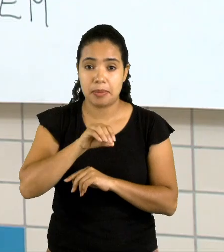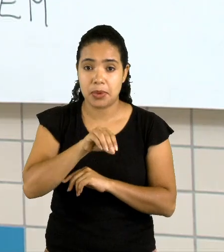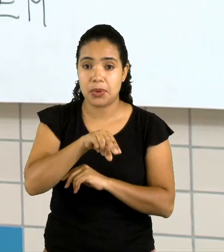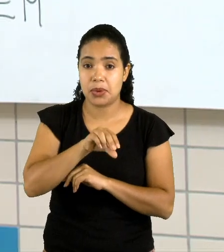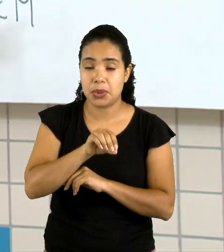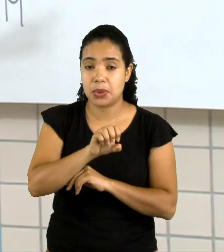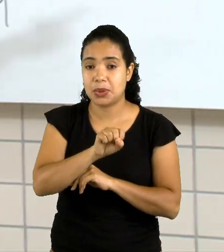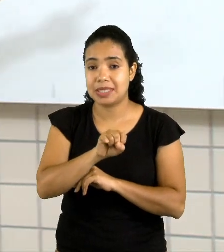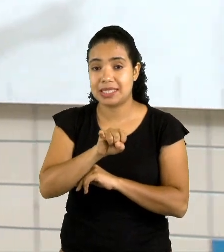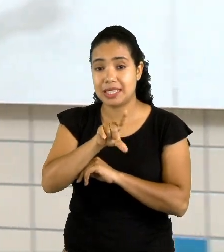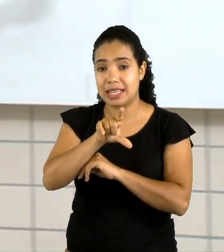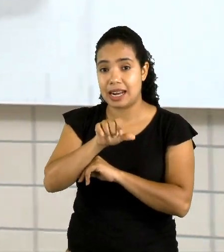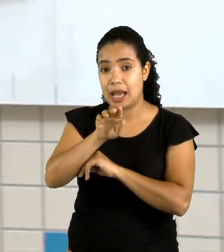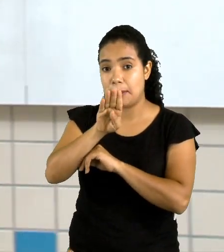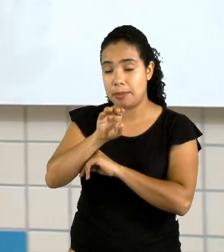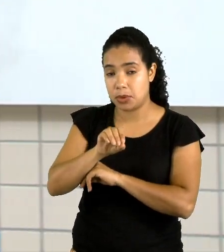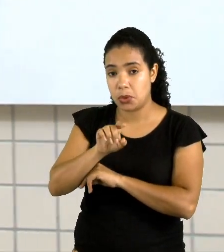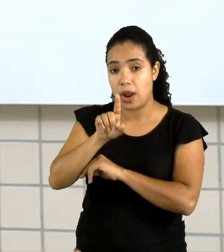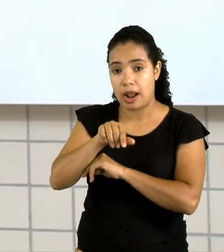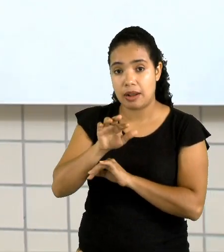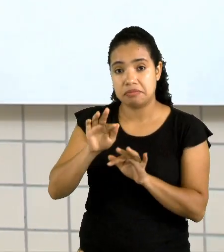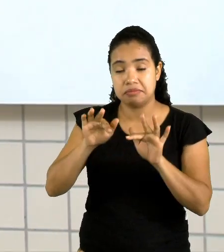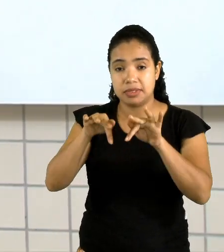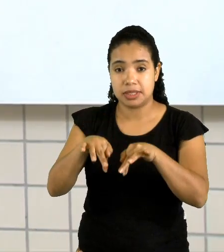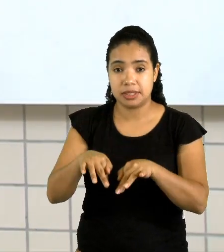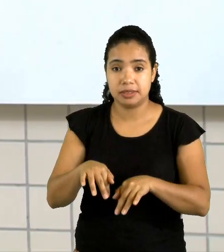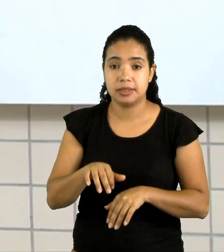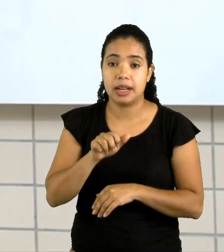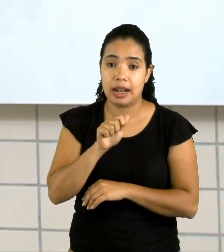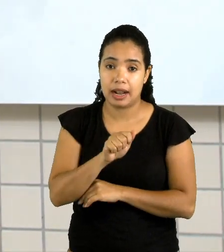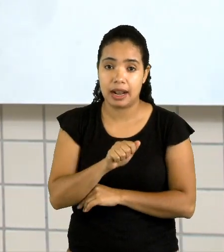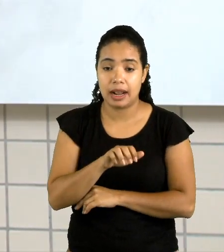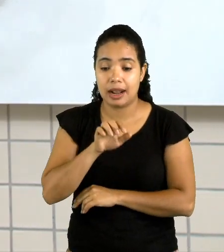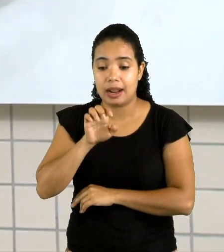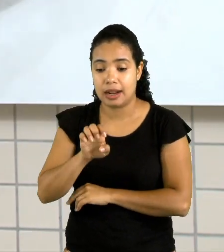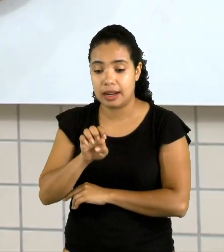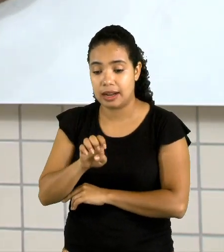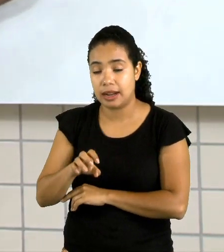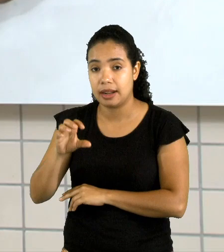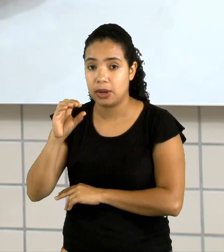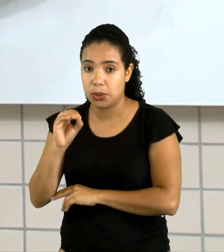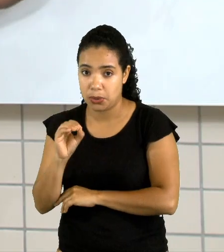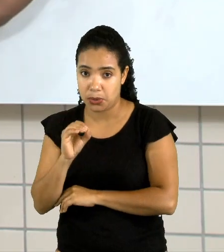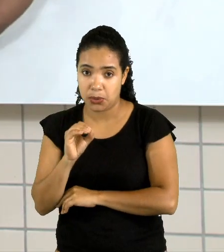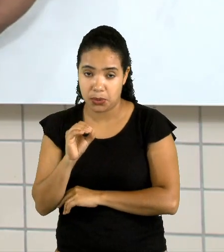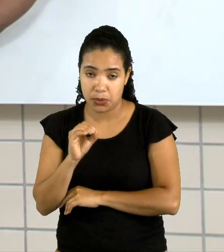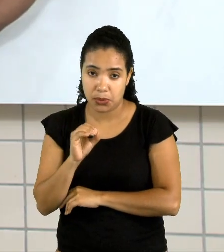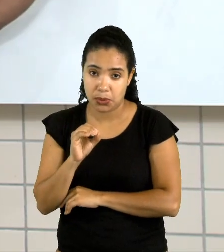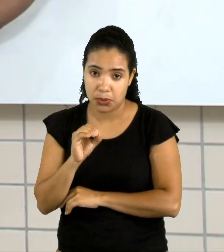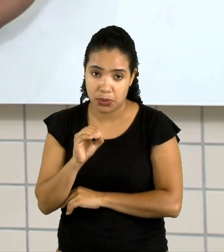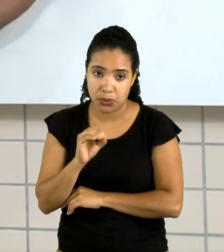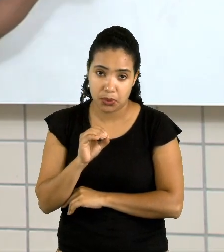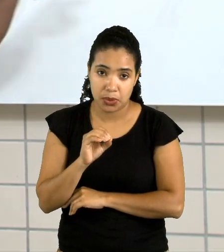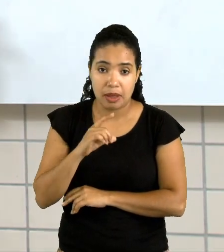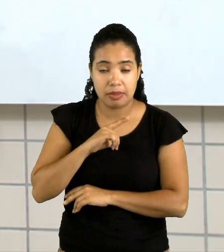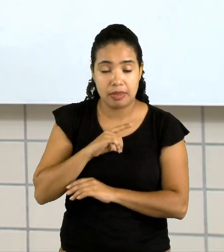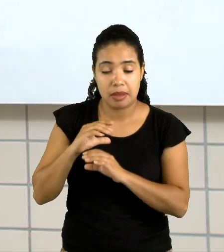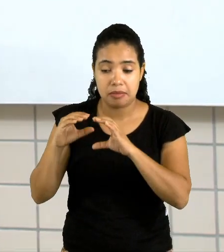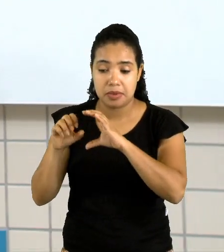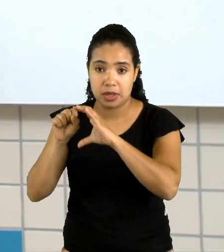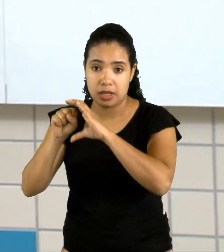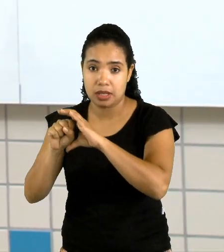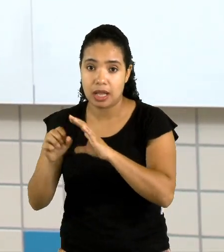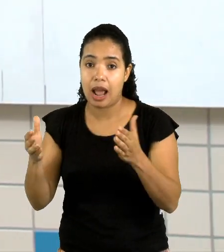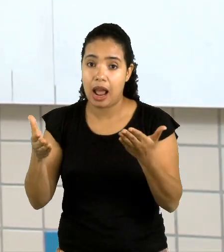tônico são terminado em A, E e O, seguidos ou não de S.